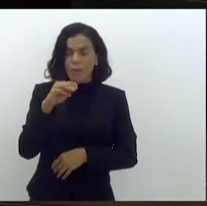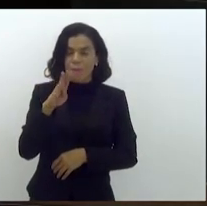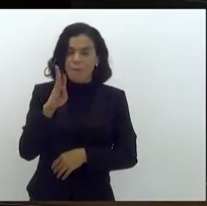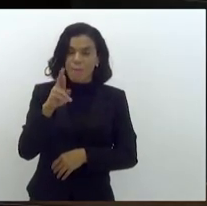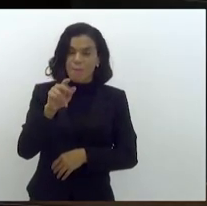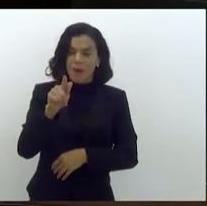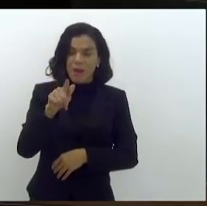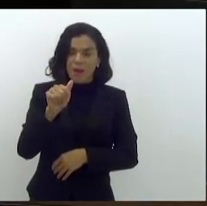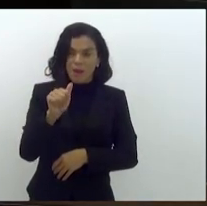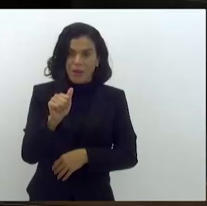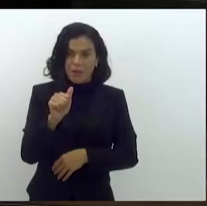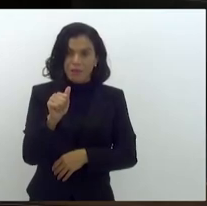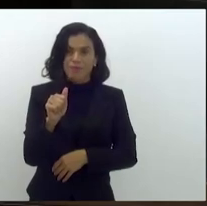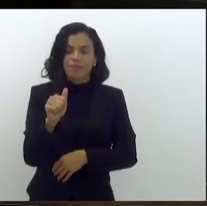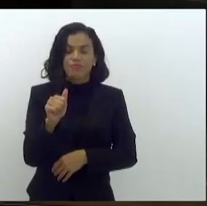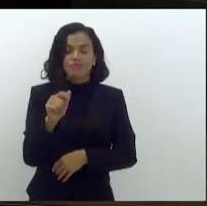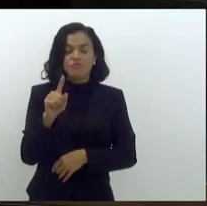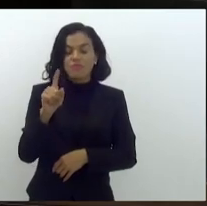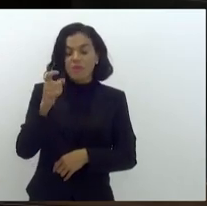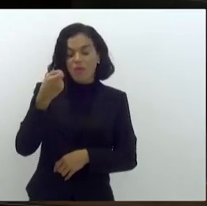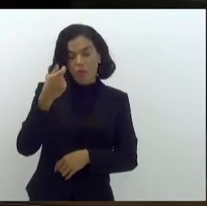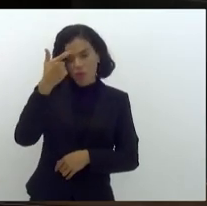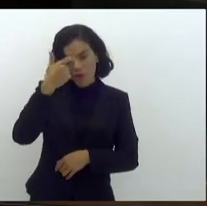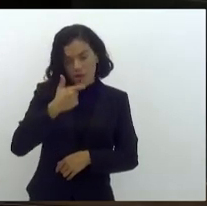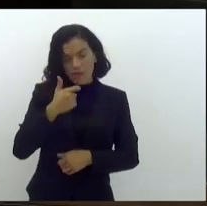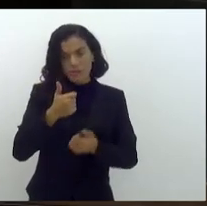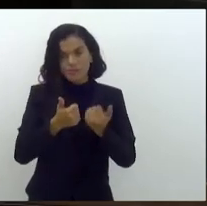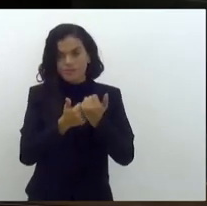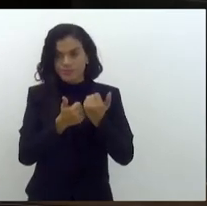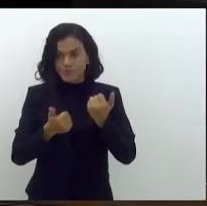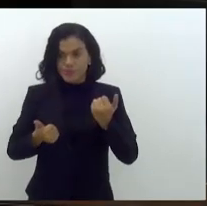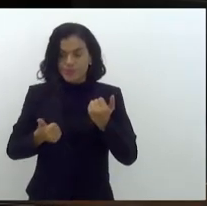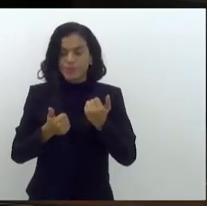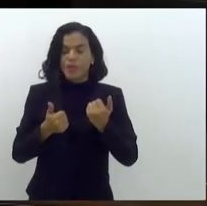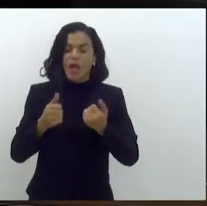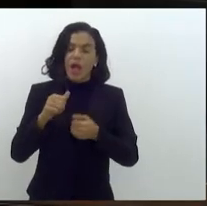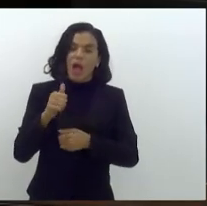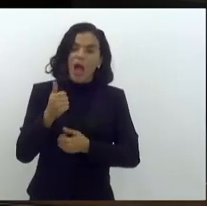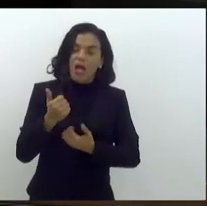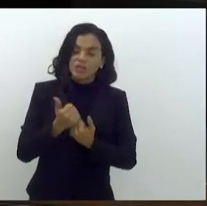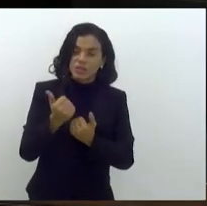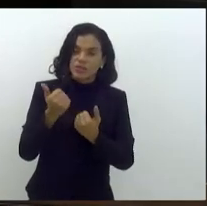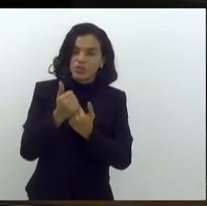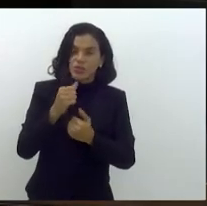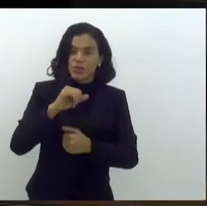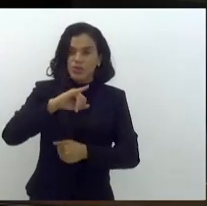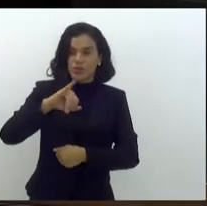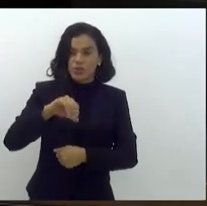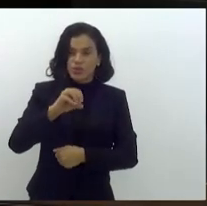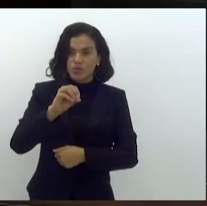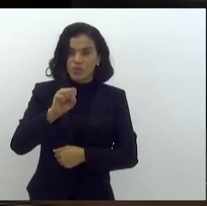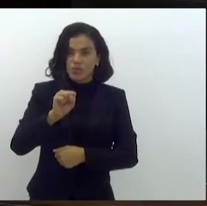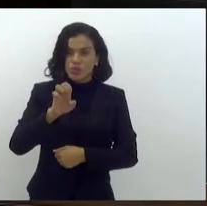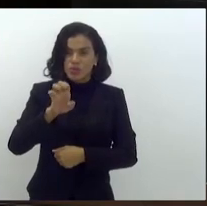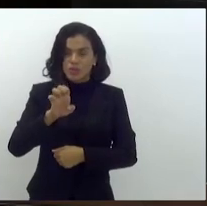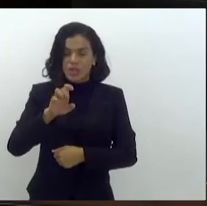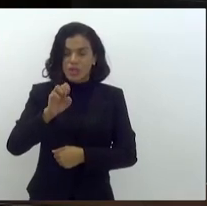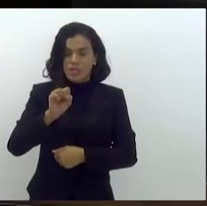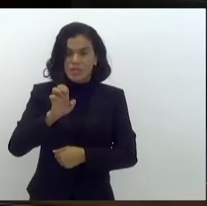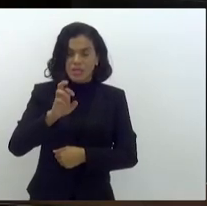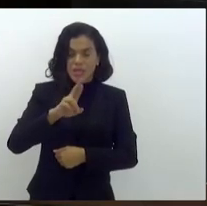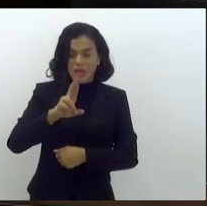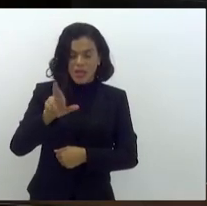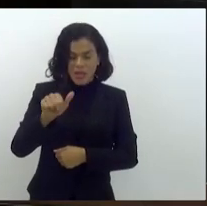bastante quando fui assessor do Senador José Serra e também quando fui diretor executivo da instituição fiscal